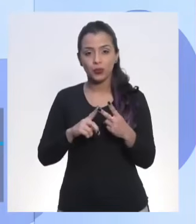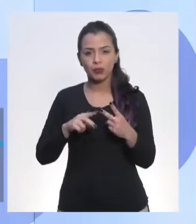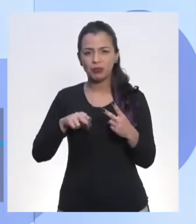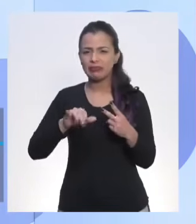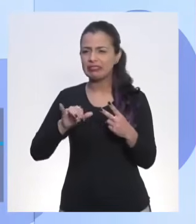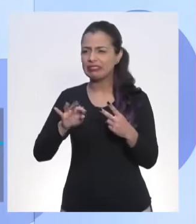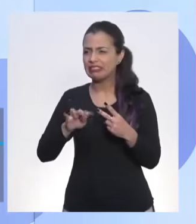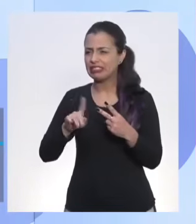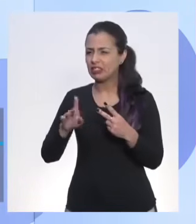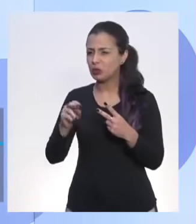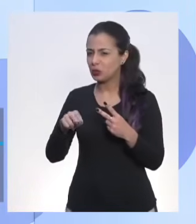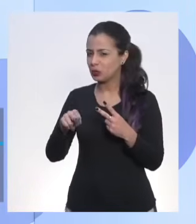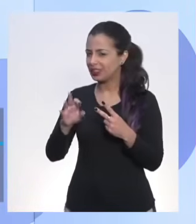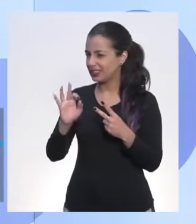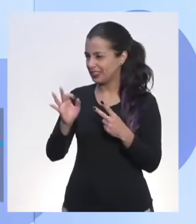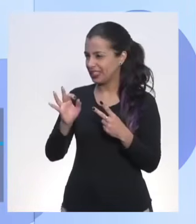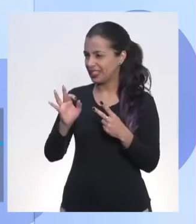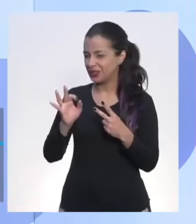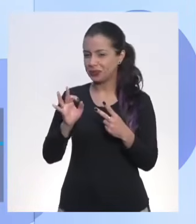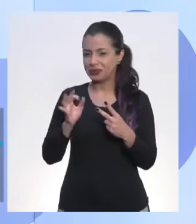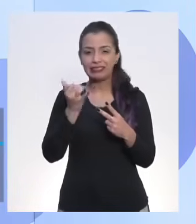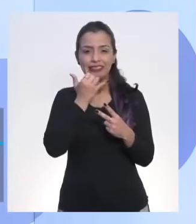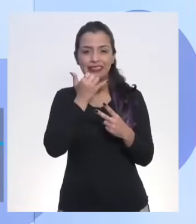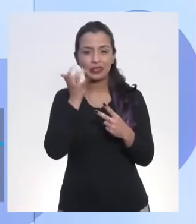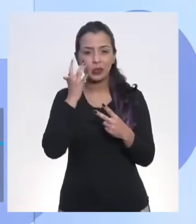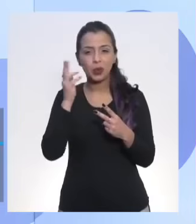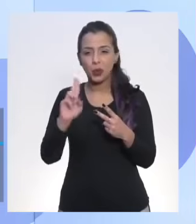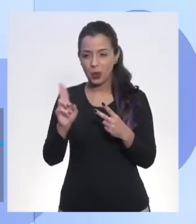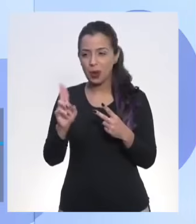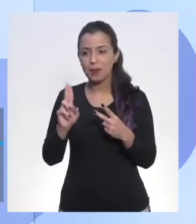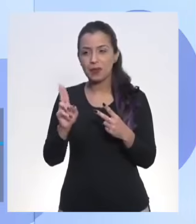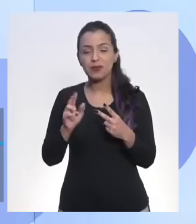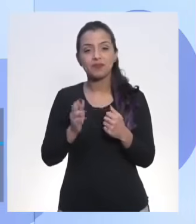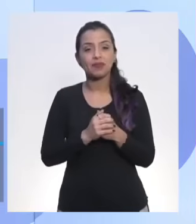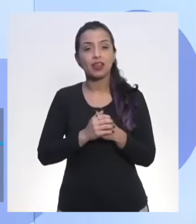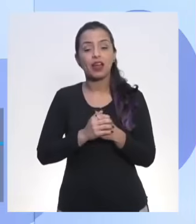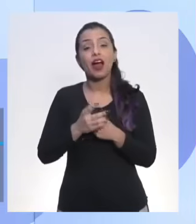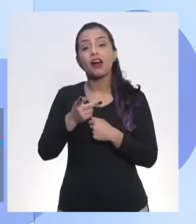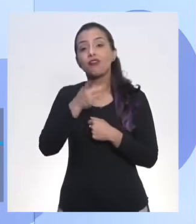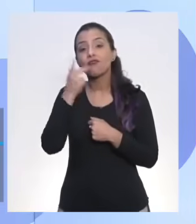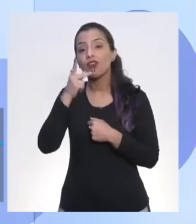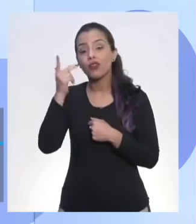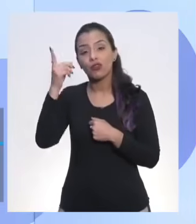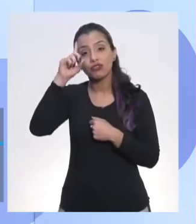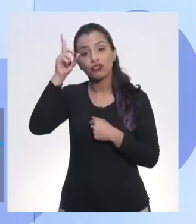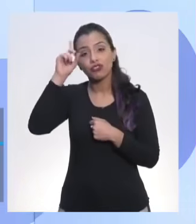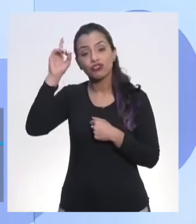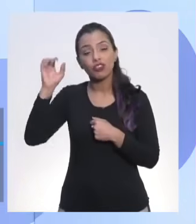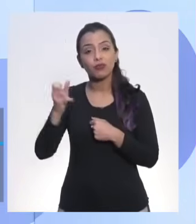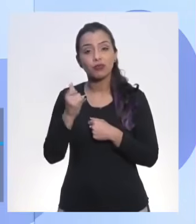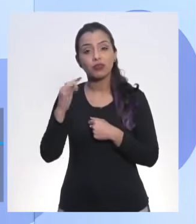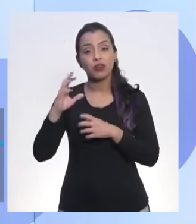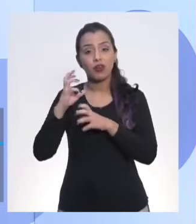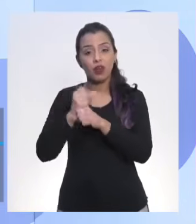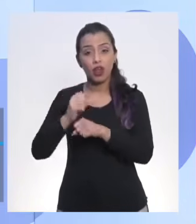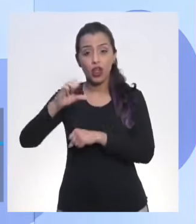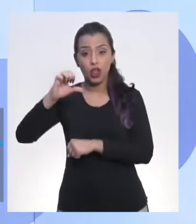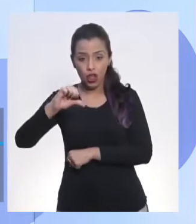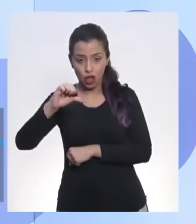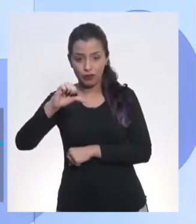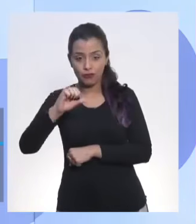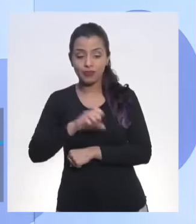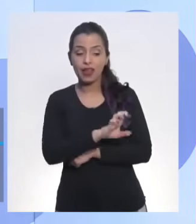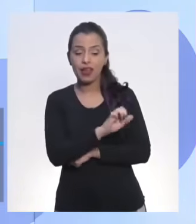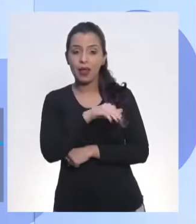Nitson, acho que é esse o nome, Nitson José, eles disseram 9 dias. A Emanuele, ela disse 20 dias.